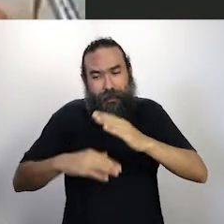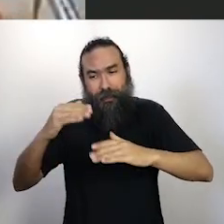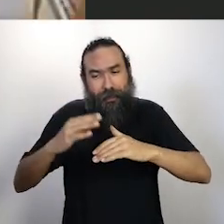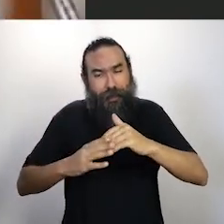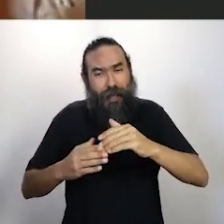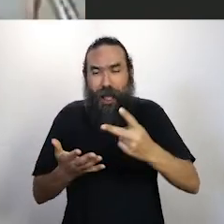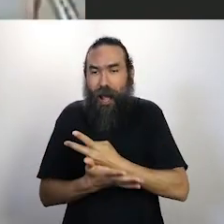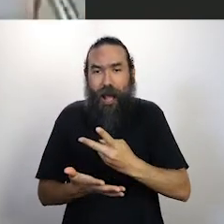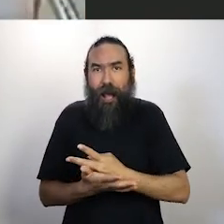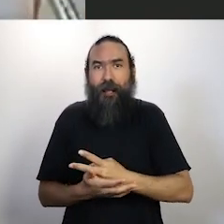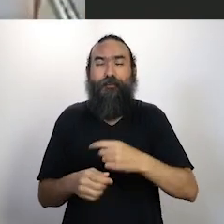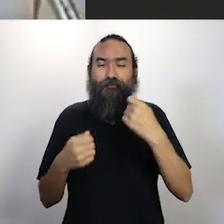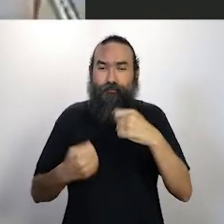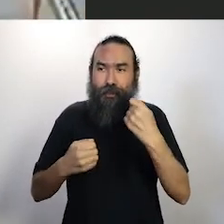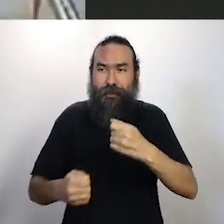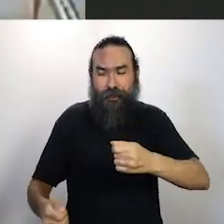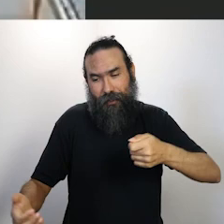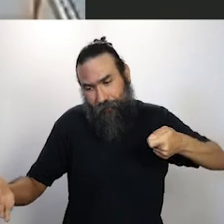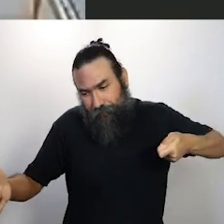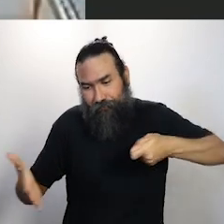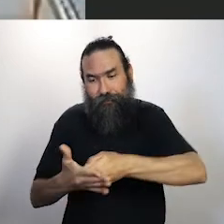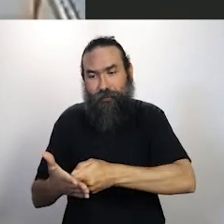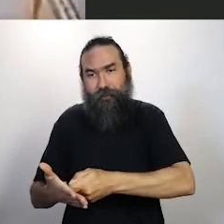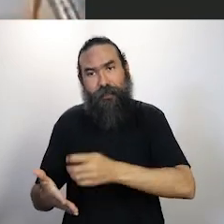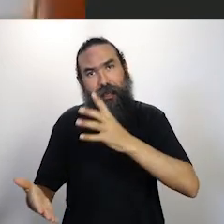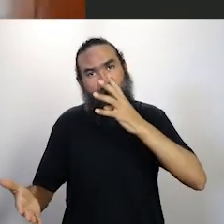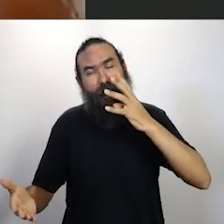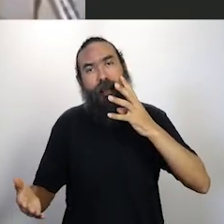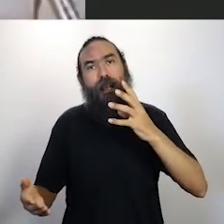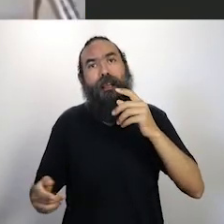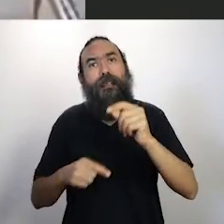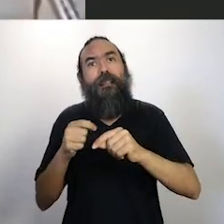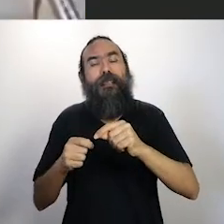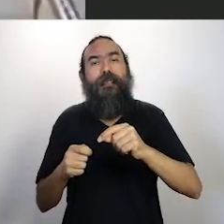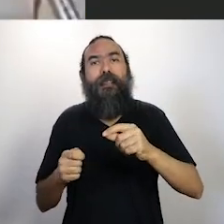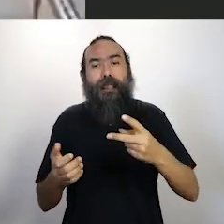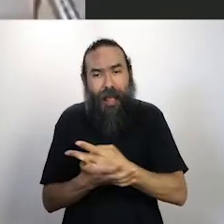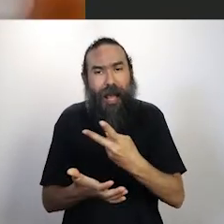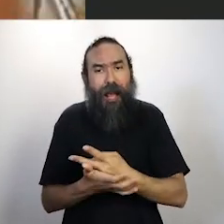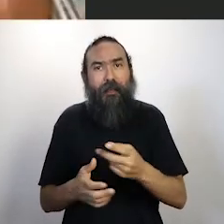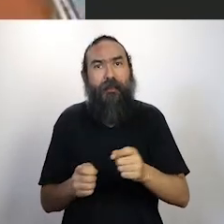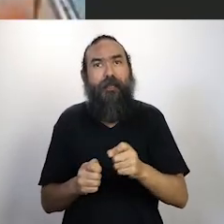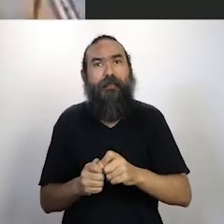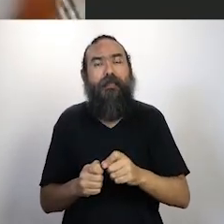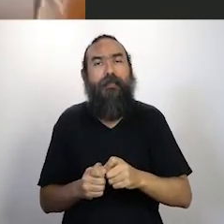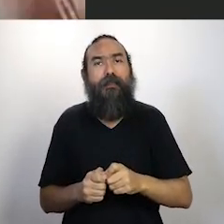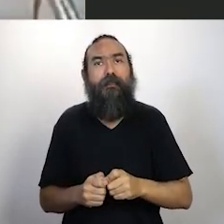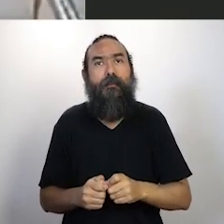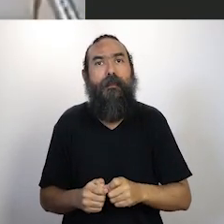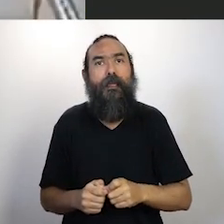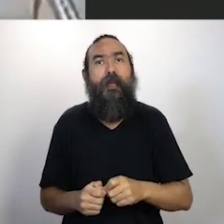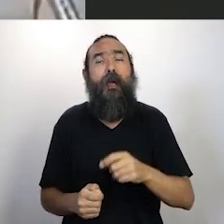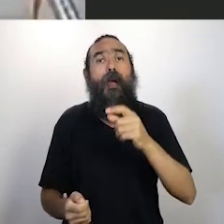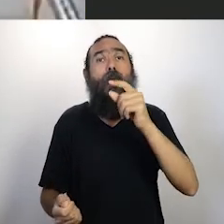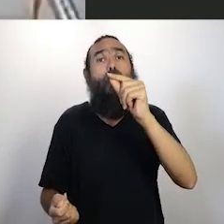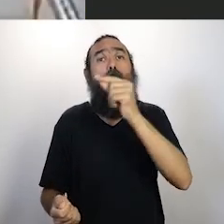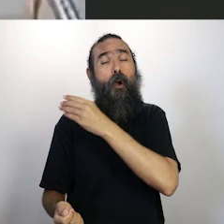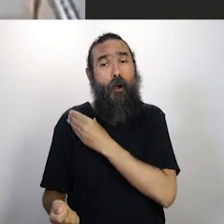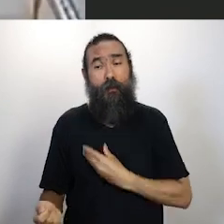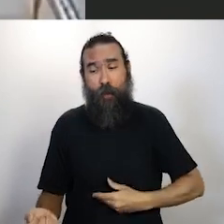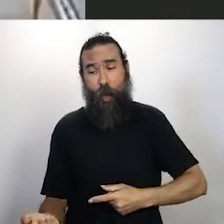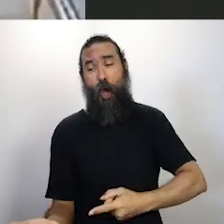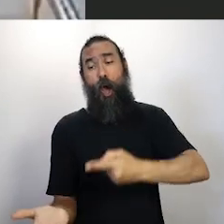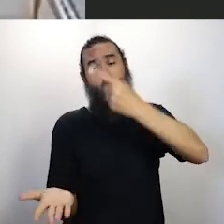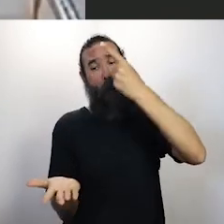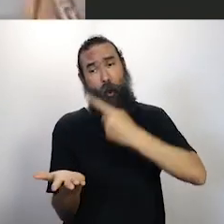que faça isso e aí o que acontece ao invés de se comprometer e ampliar essa massa de recursos